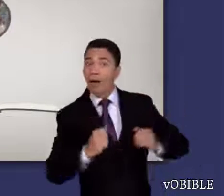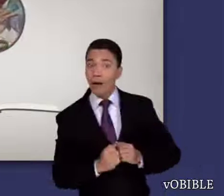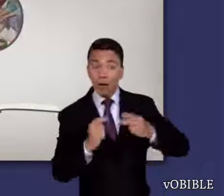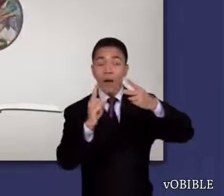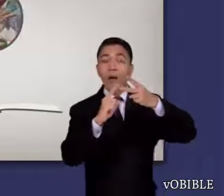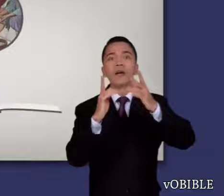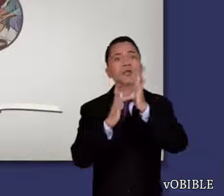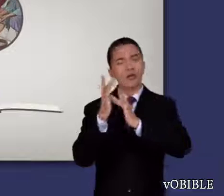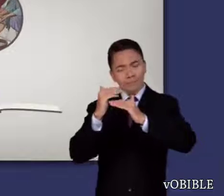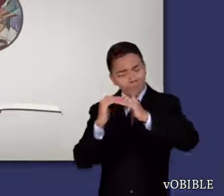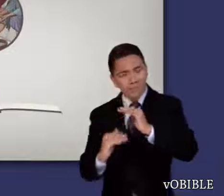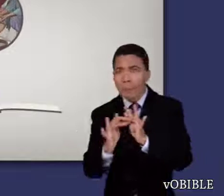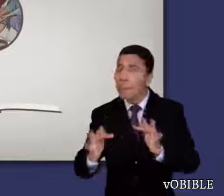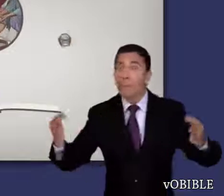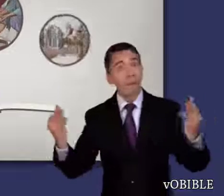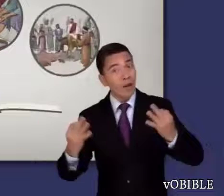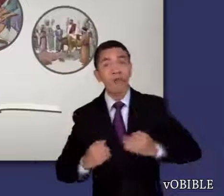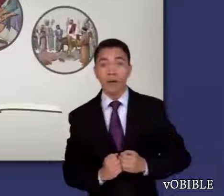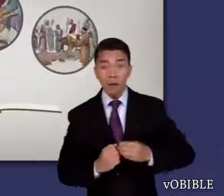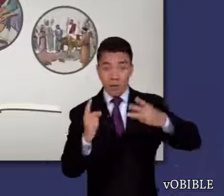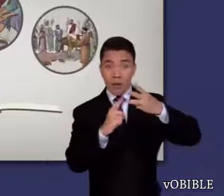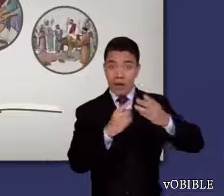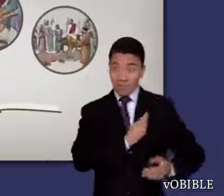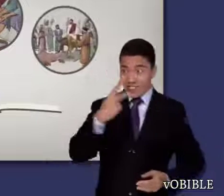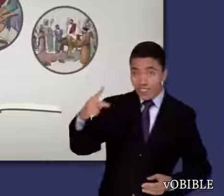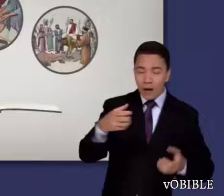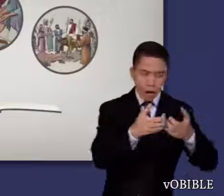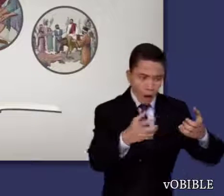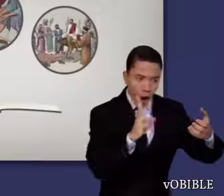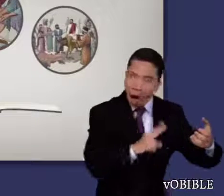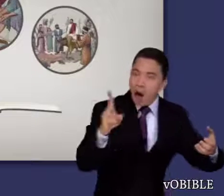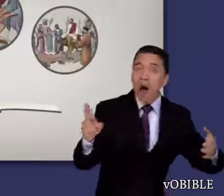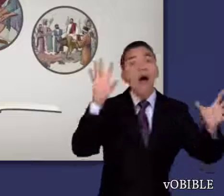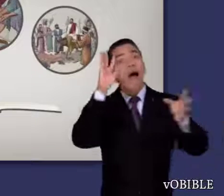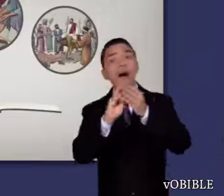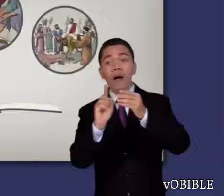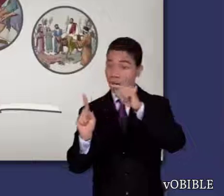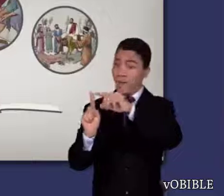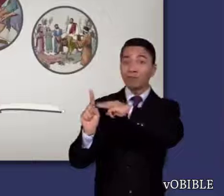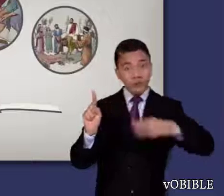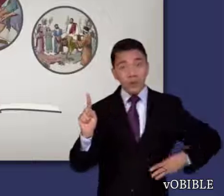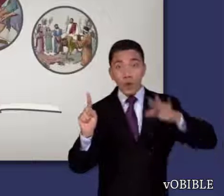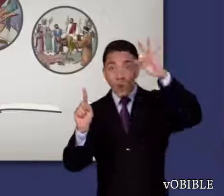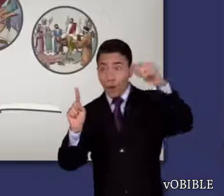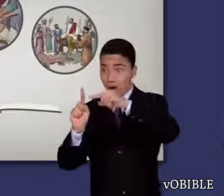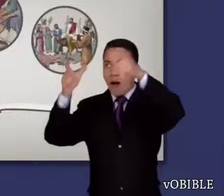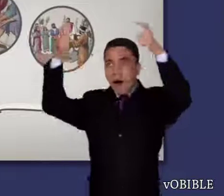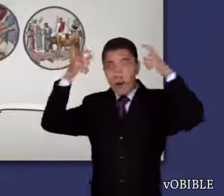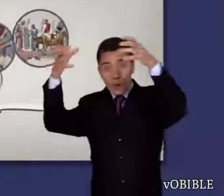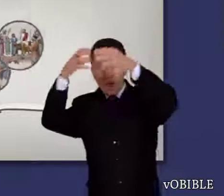humanidade, seu exemplo de humildade e as provas de que ele era o Messias, o Rei do Reino de Deus.